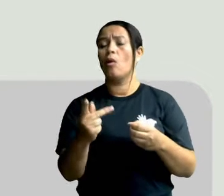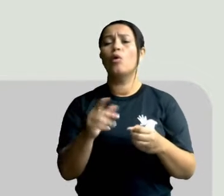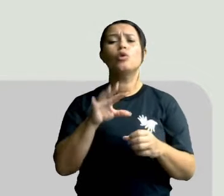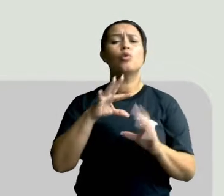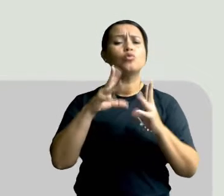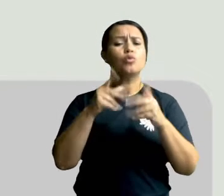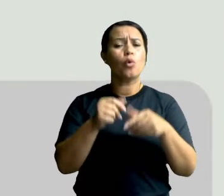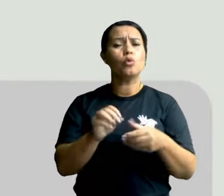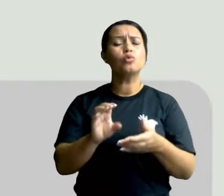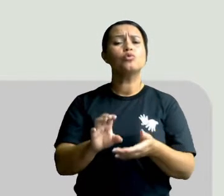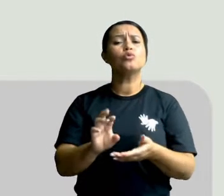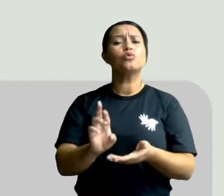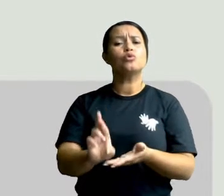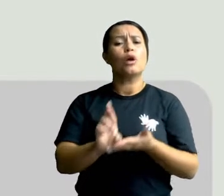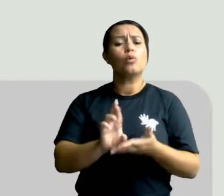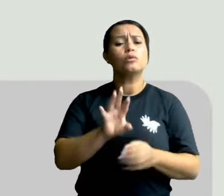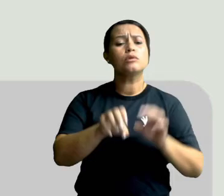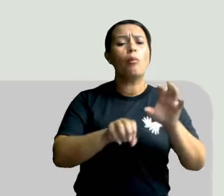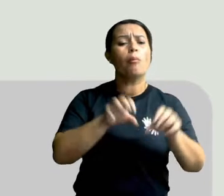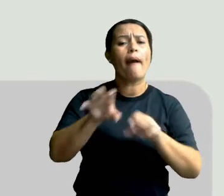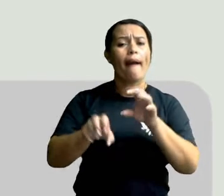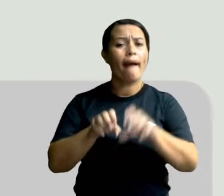tirados de forma